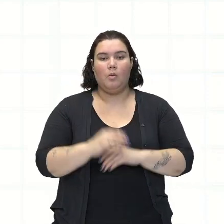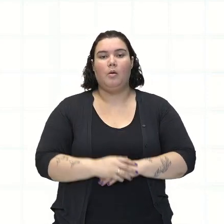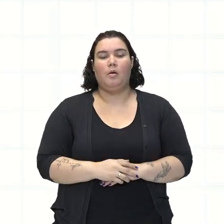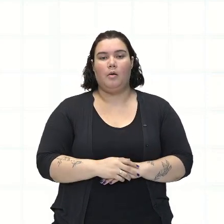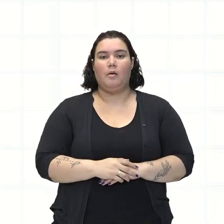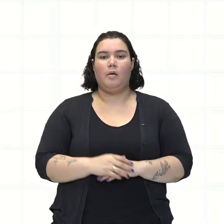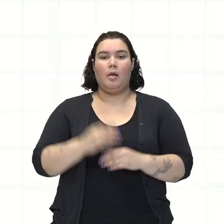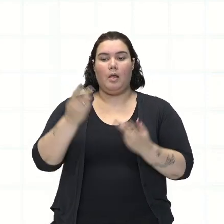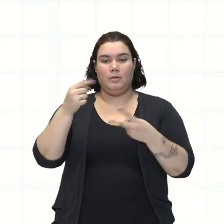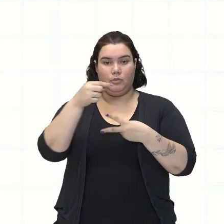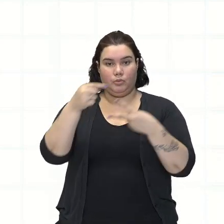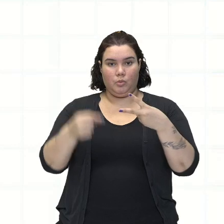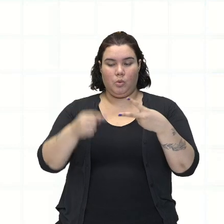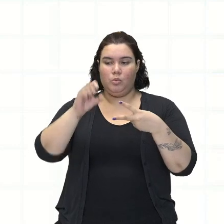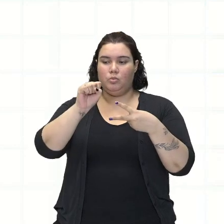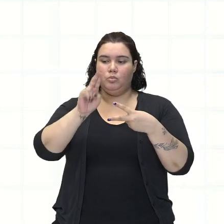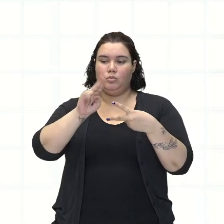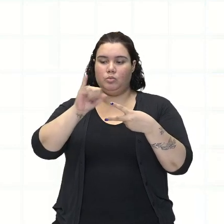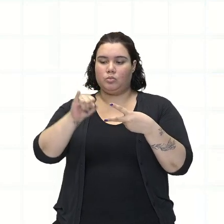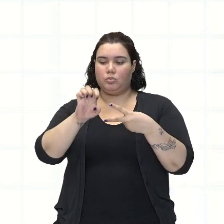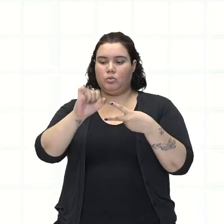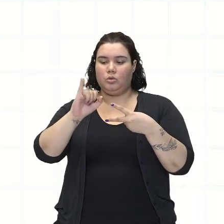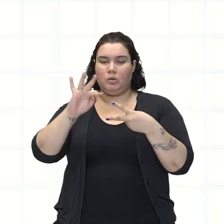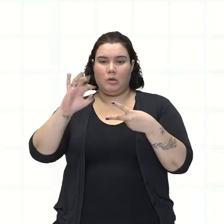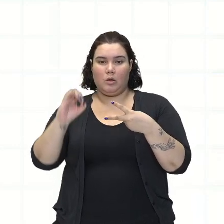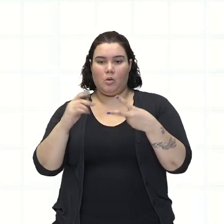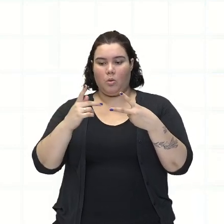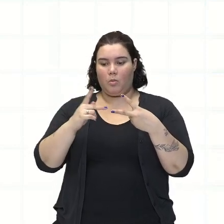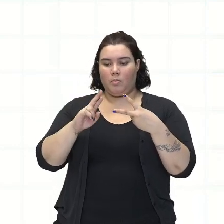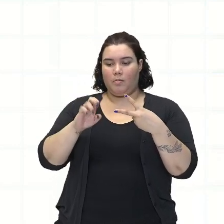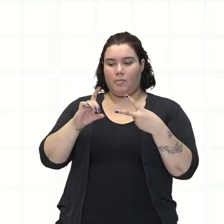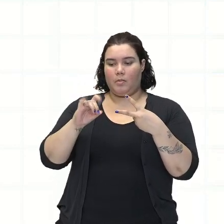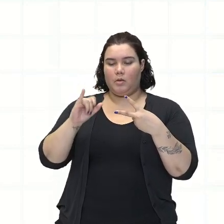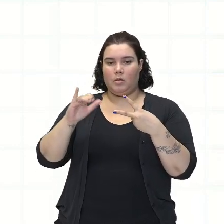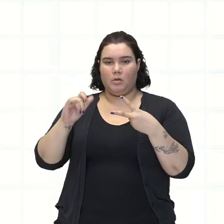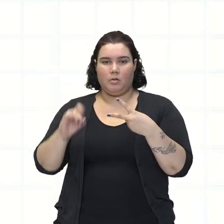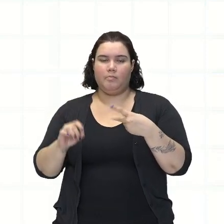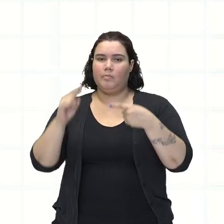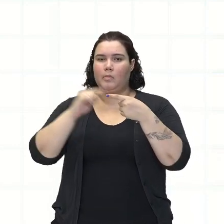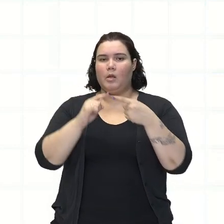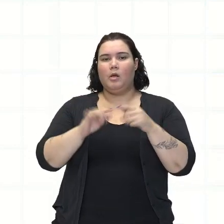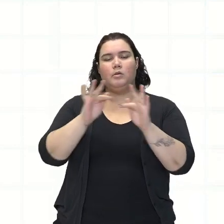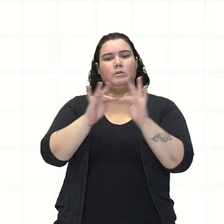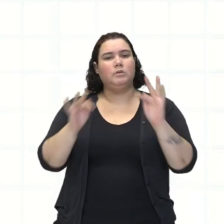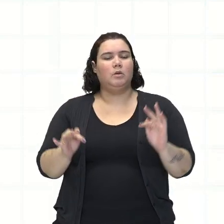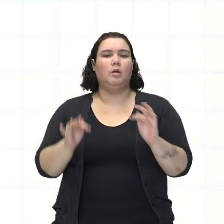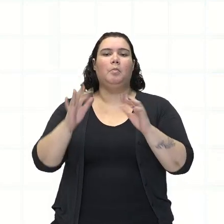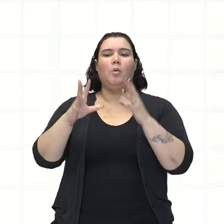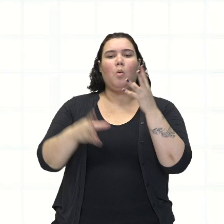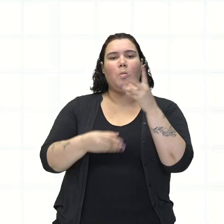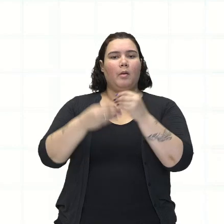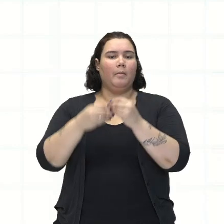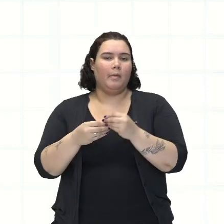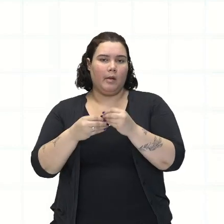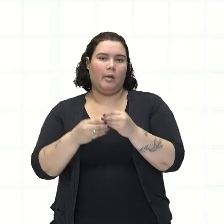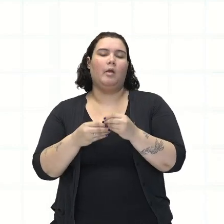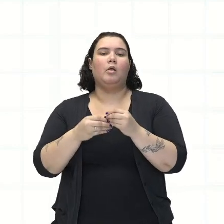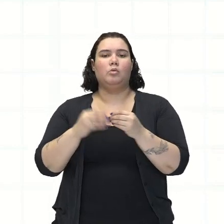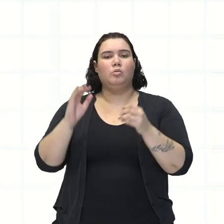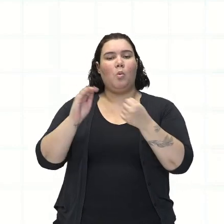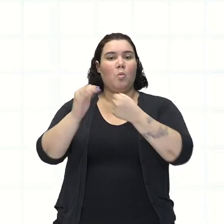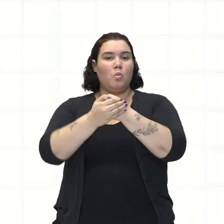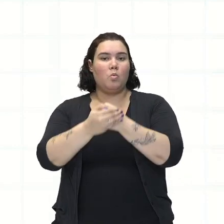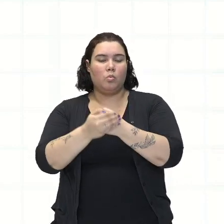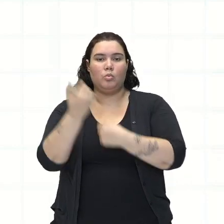e predicado, eu sei que o sujeito pode ter vários tipos: simples, composto, elíptico, inexistente,